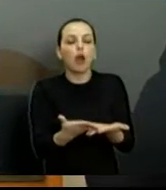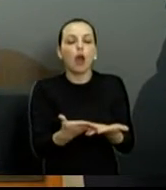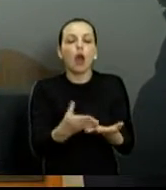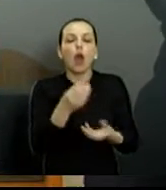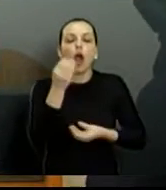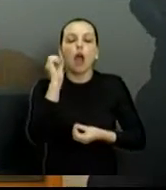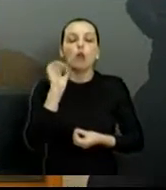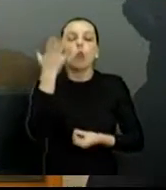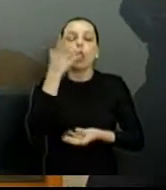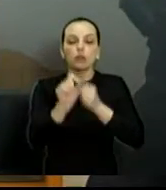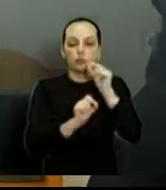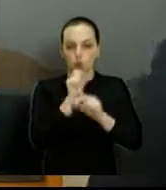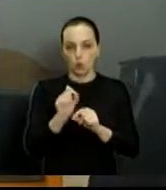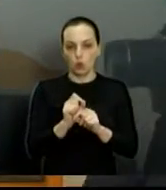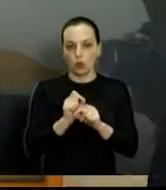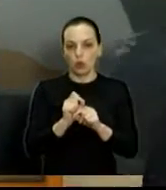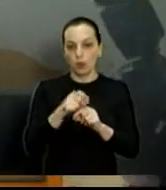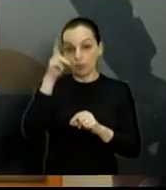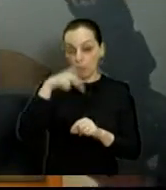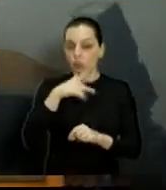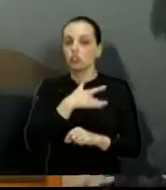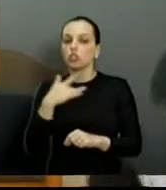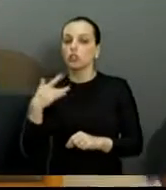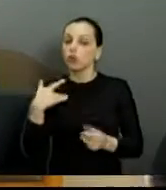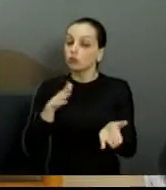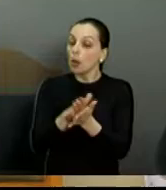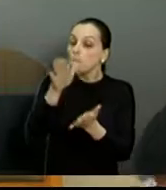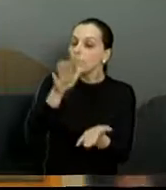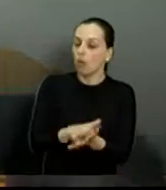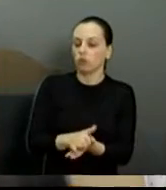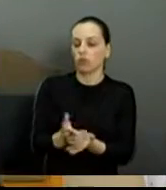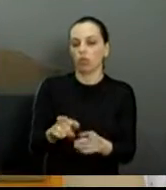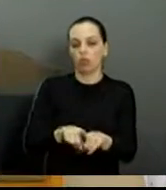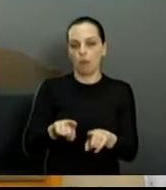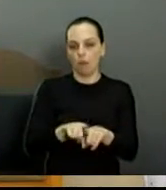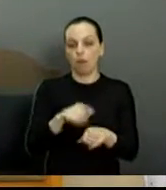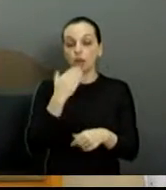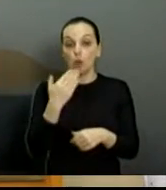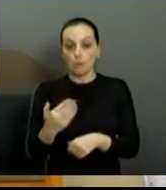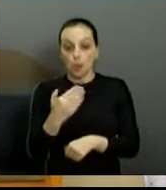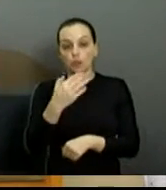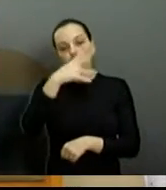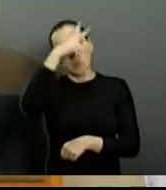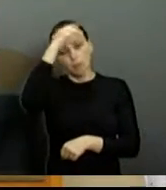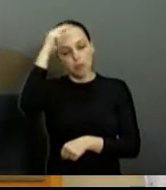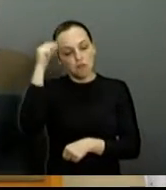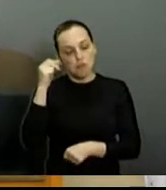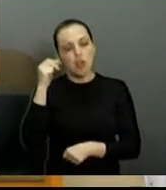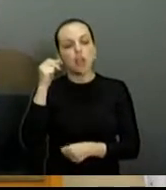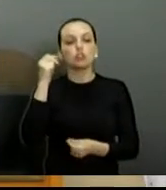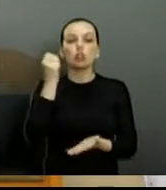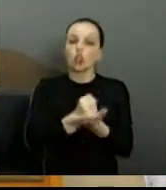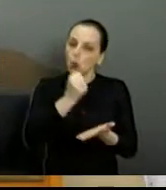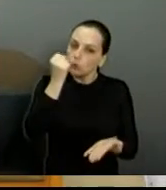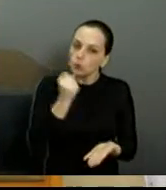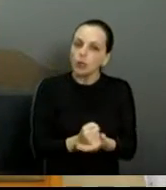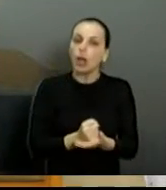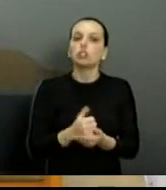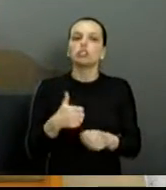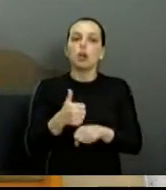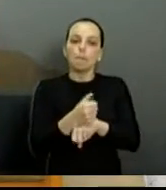multado também então a gente pede mais uma vez o executivo que contrata os profissionais da